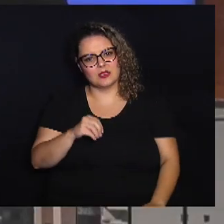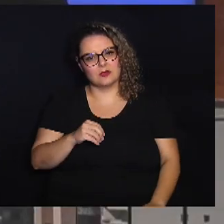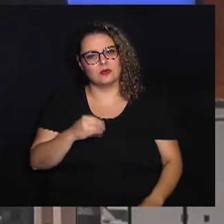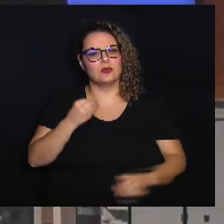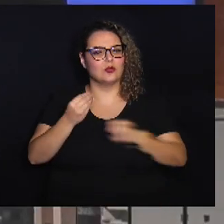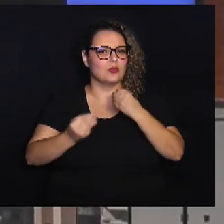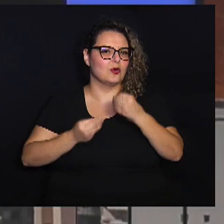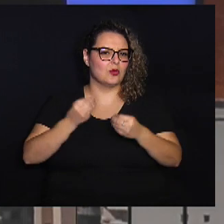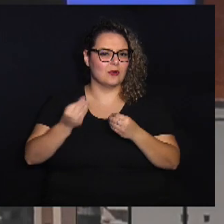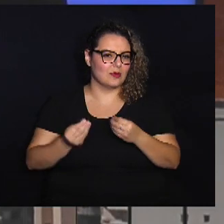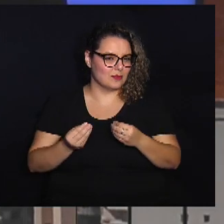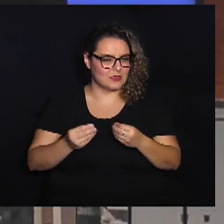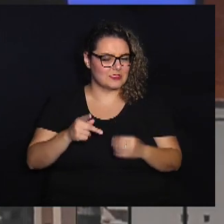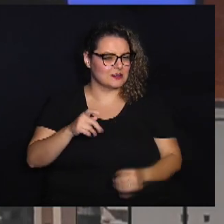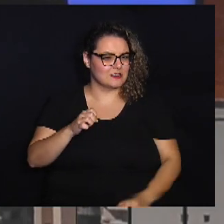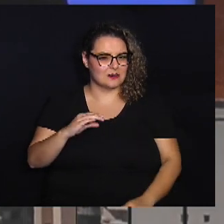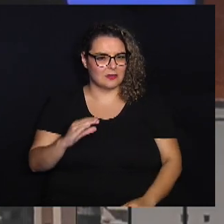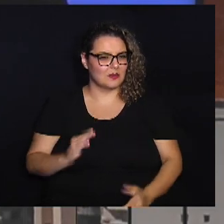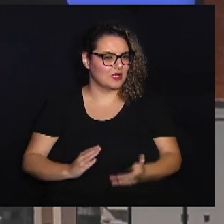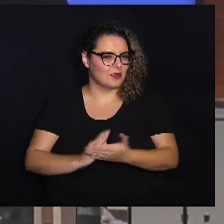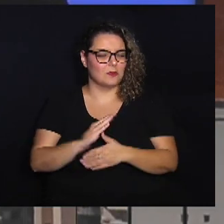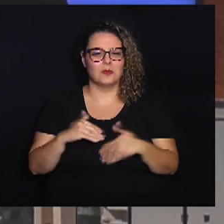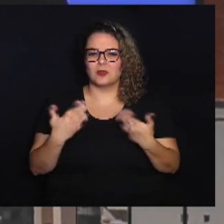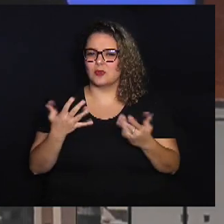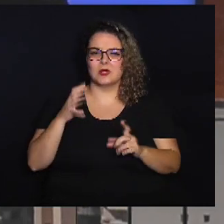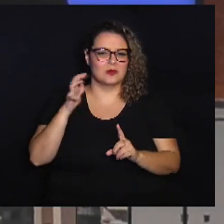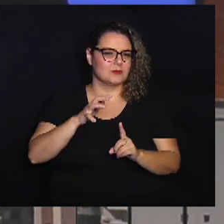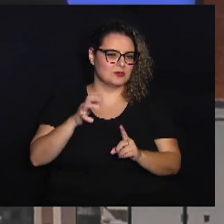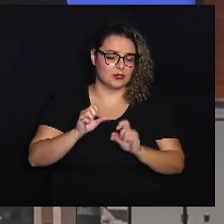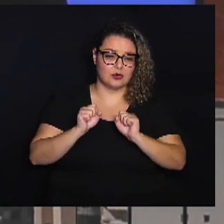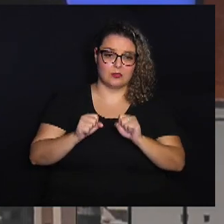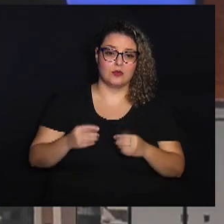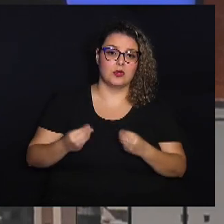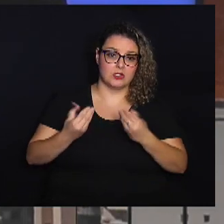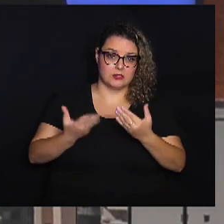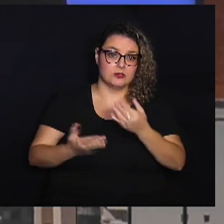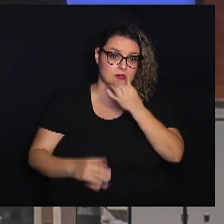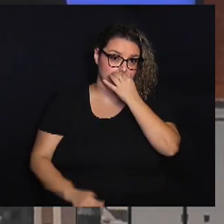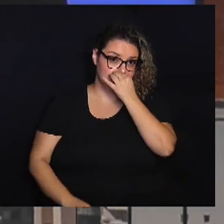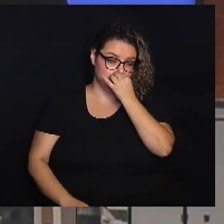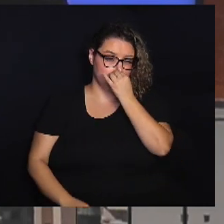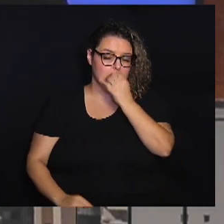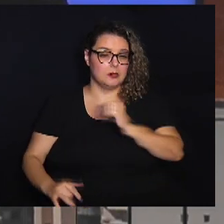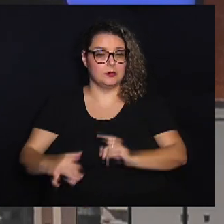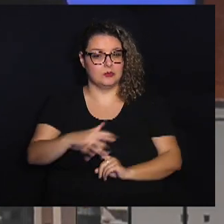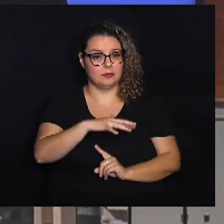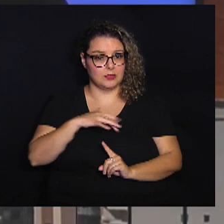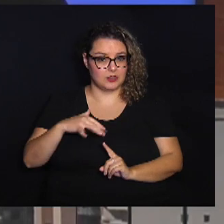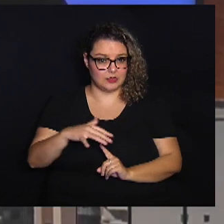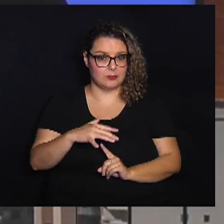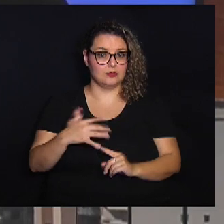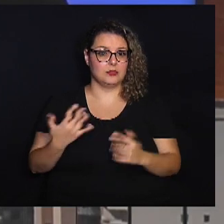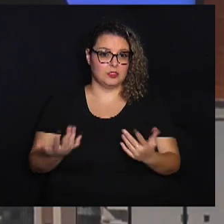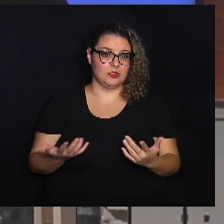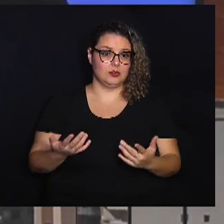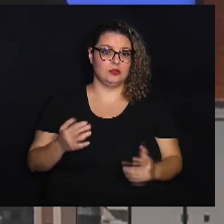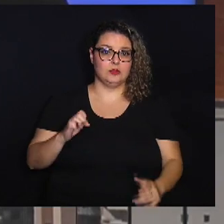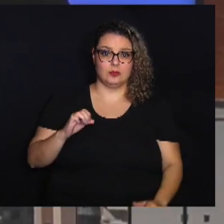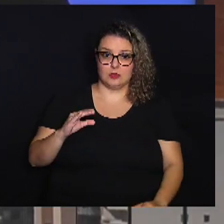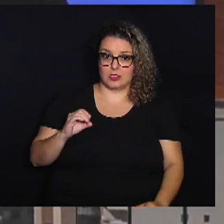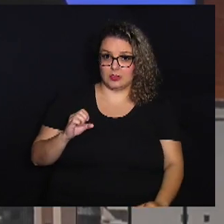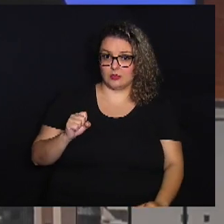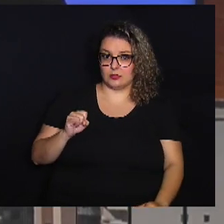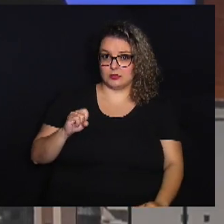fica se essa PEC for aprovada? Quais os impactos que ela pode trazer para o meio ambiente, para a questão dos ecossistemas